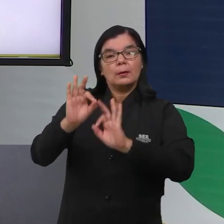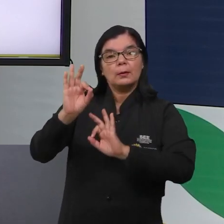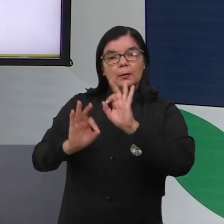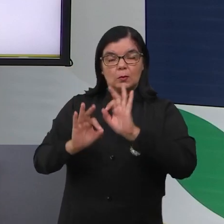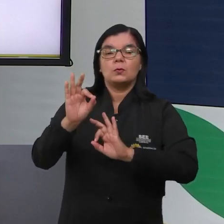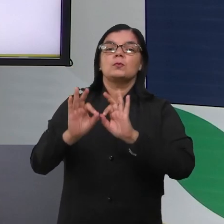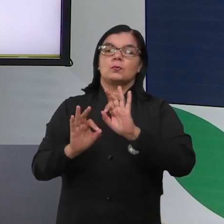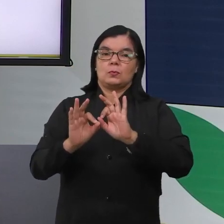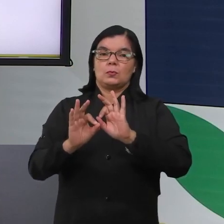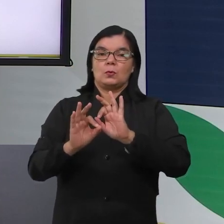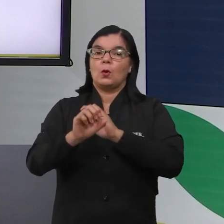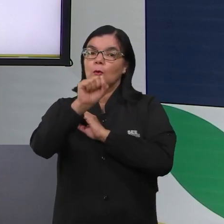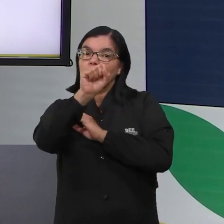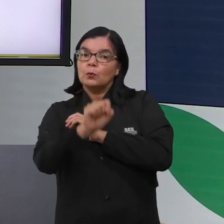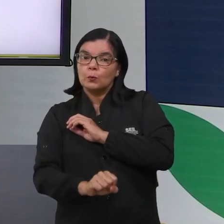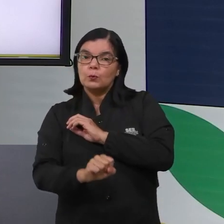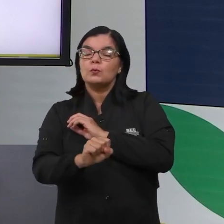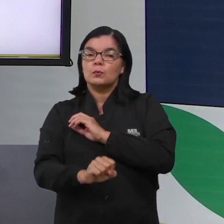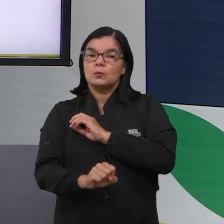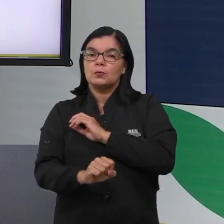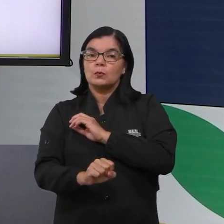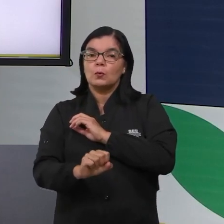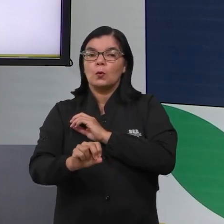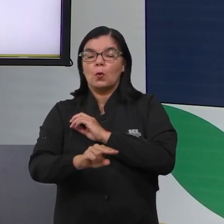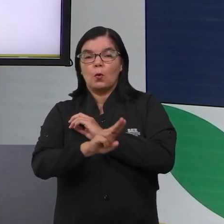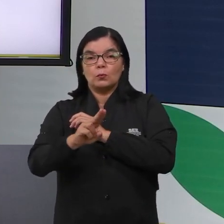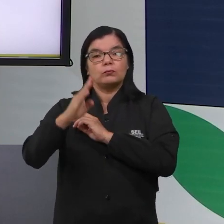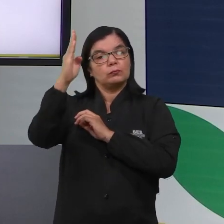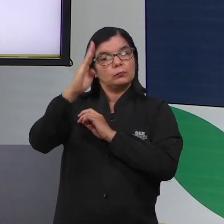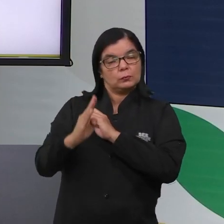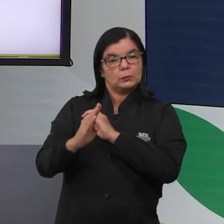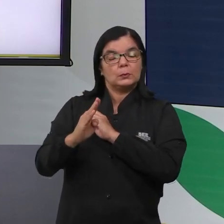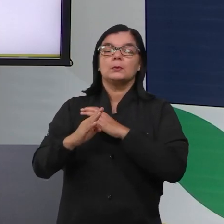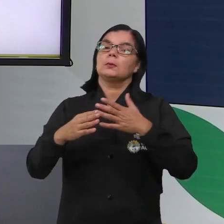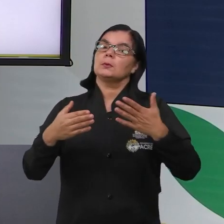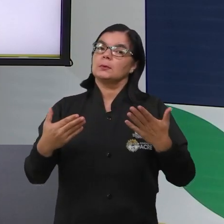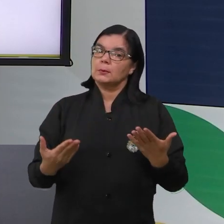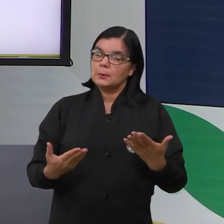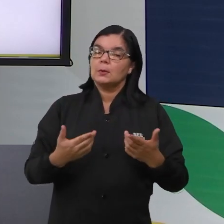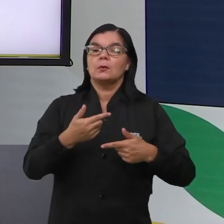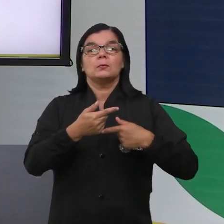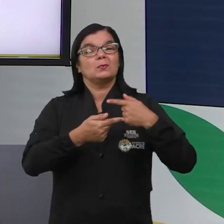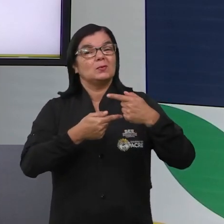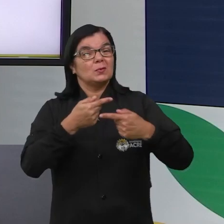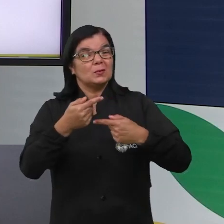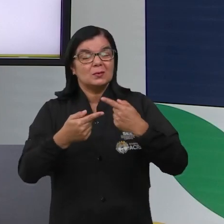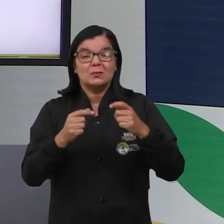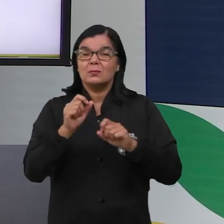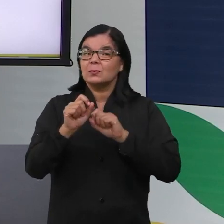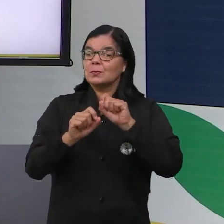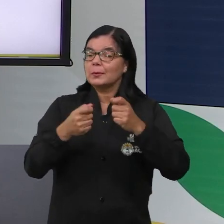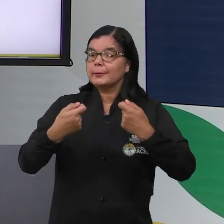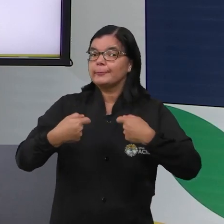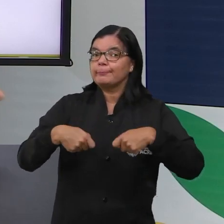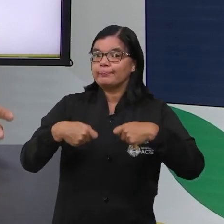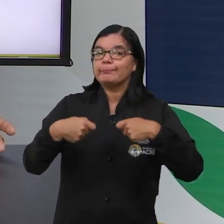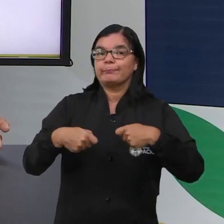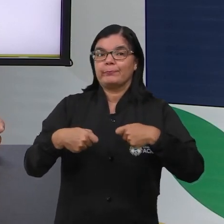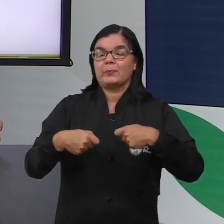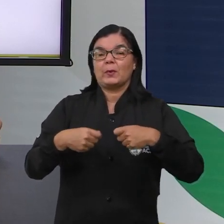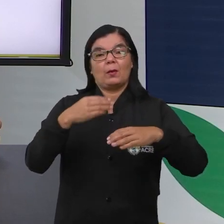no centro-sul do Brasil ou no sul do Brasil. Então, isso gerava necessariamente